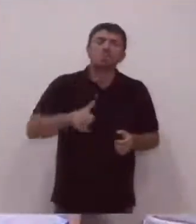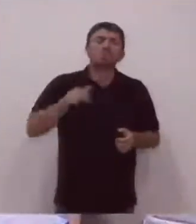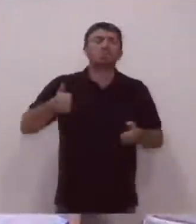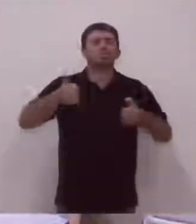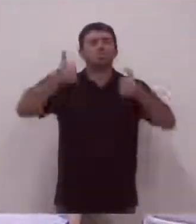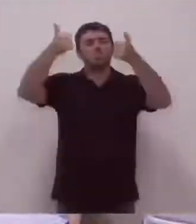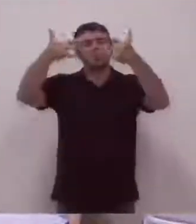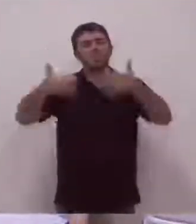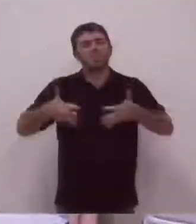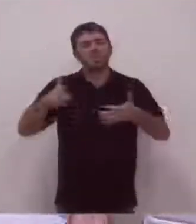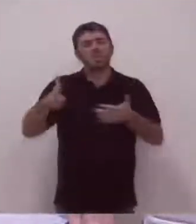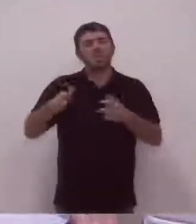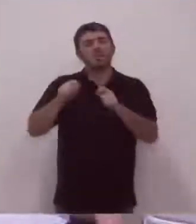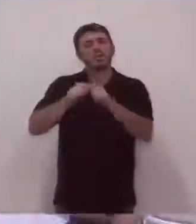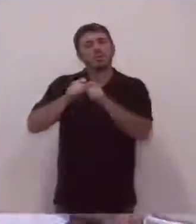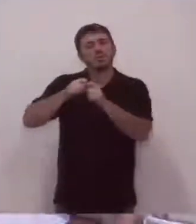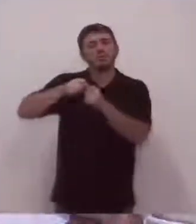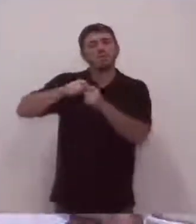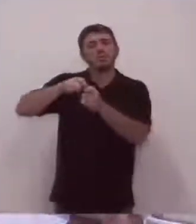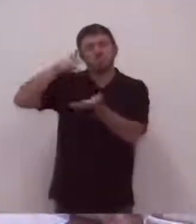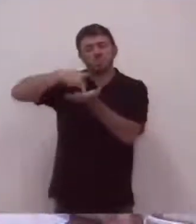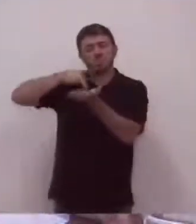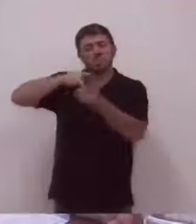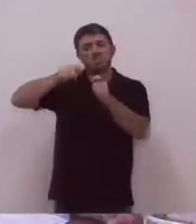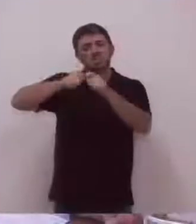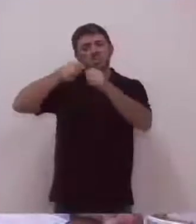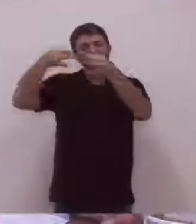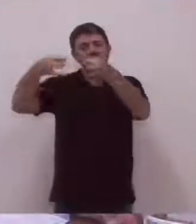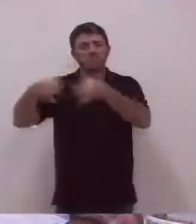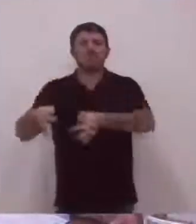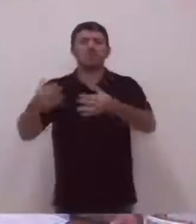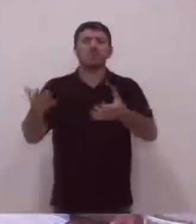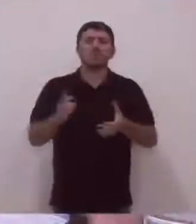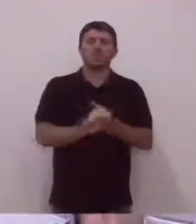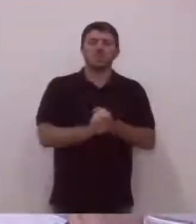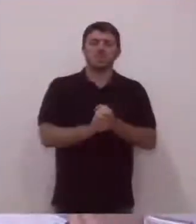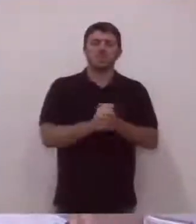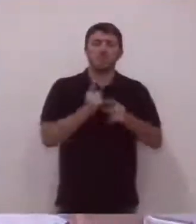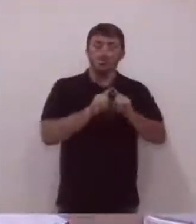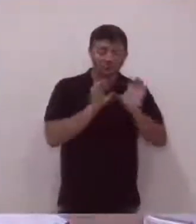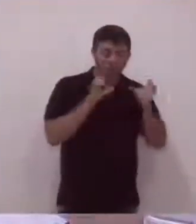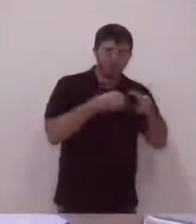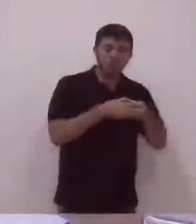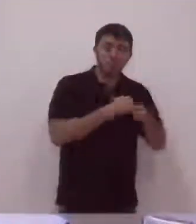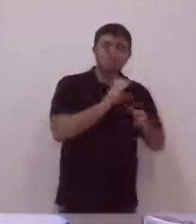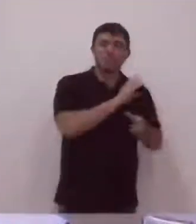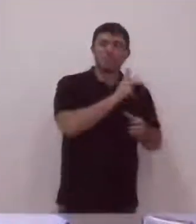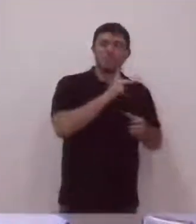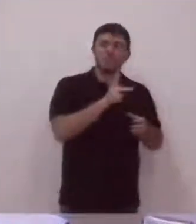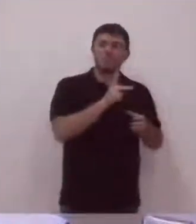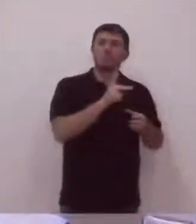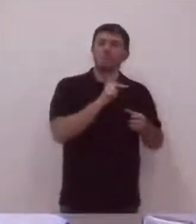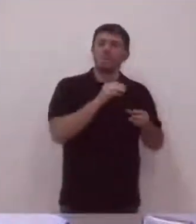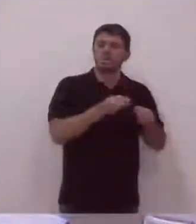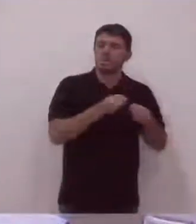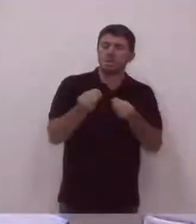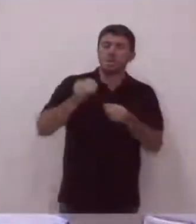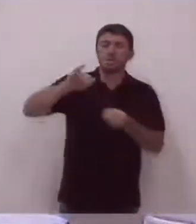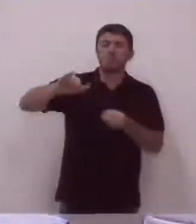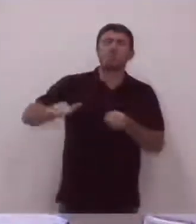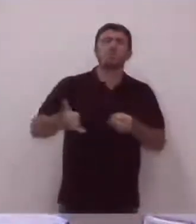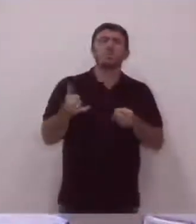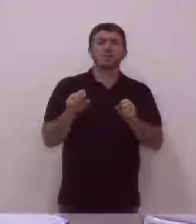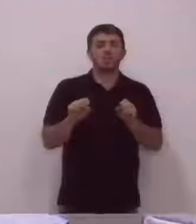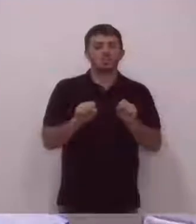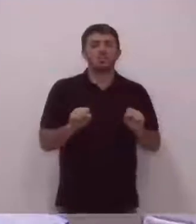de forma correta, a comissão vai dar oportunidade para as defesas. Mas foi rejeitado,